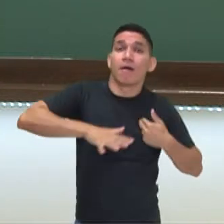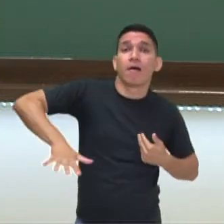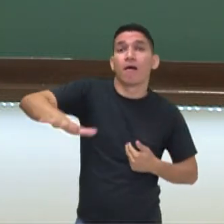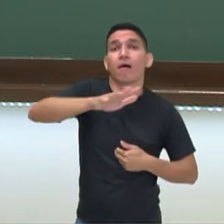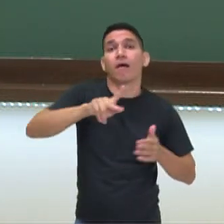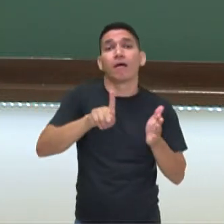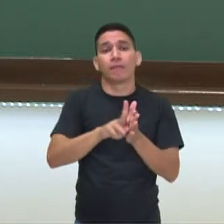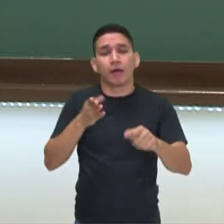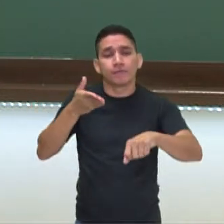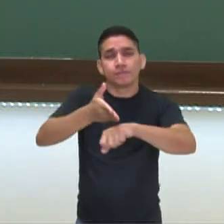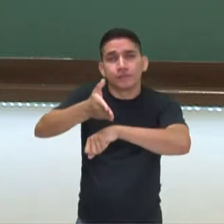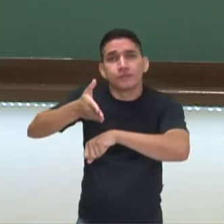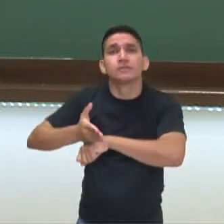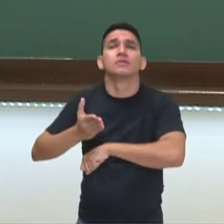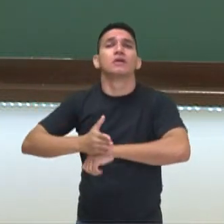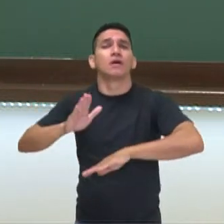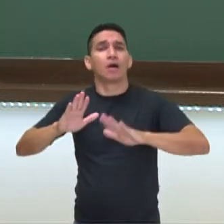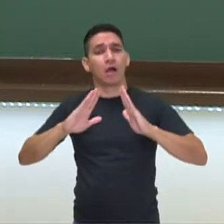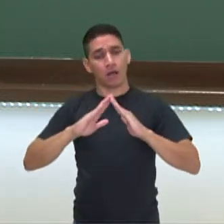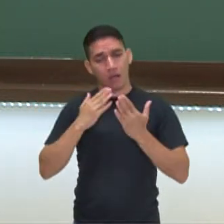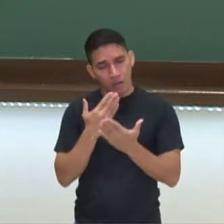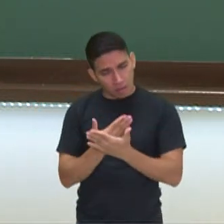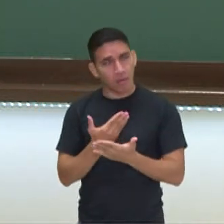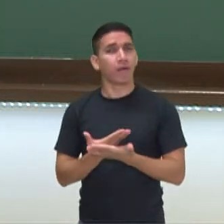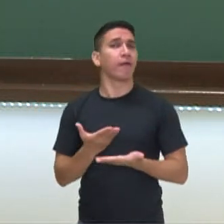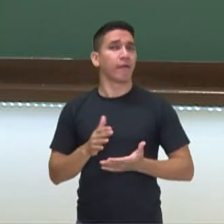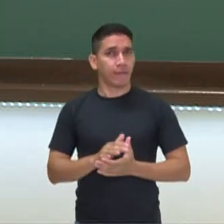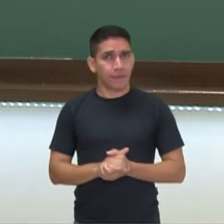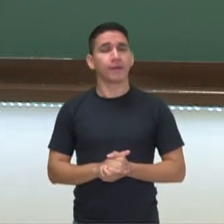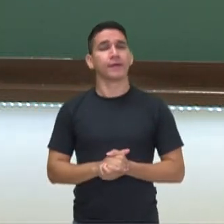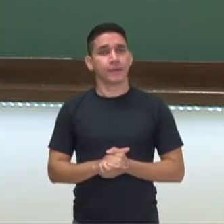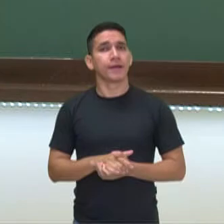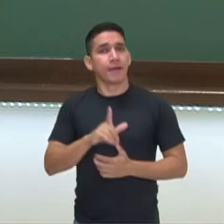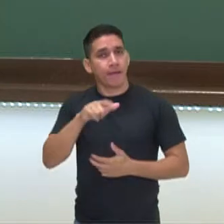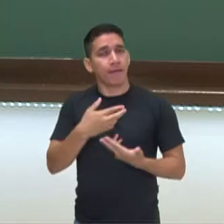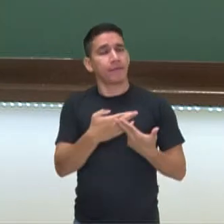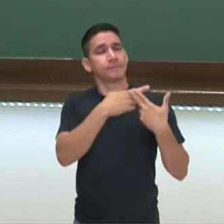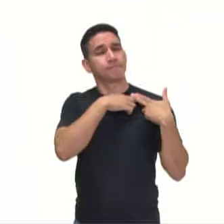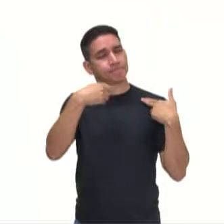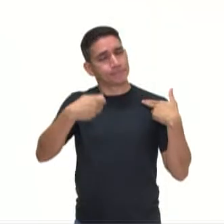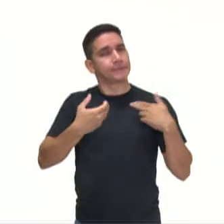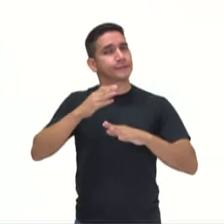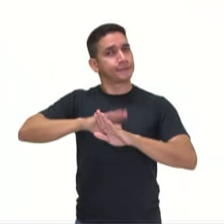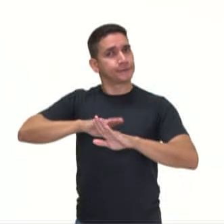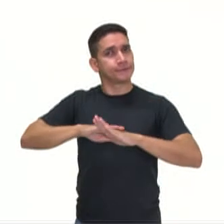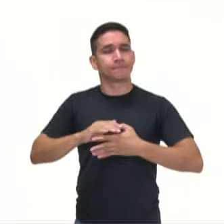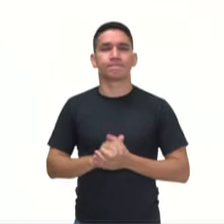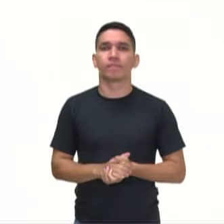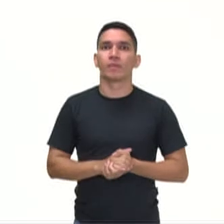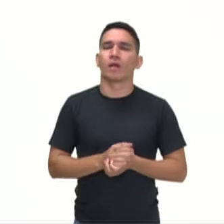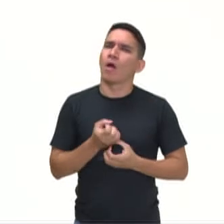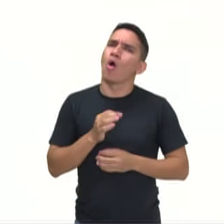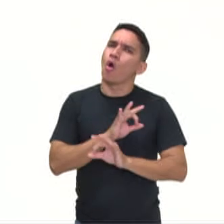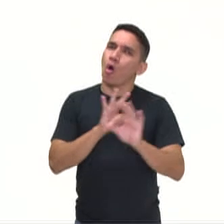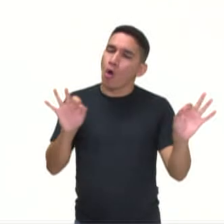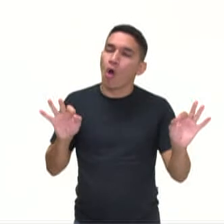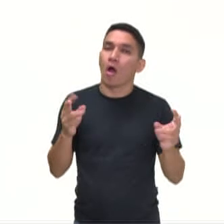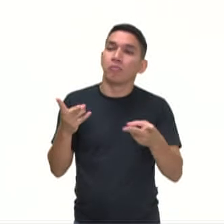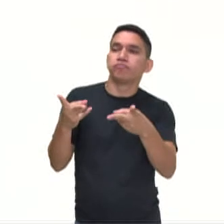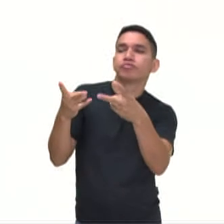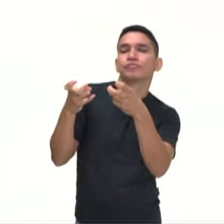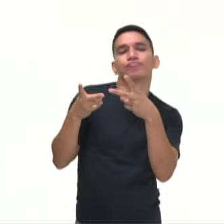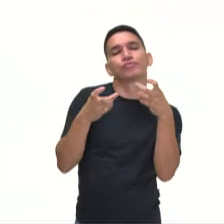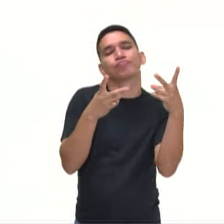gente frequenta, né? Que é a escola. Então, essa responsabilidade que a gente deve ter. É sempre bom poder ouvir dos